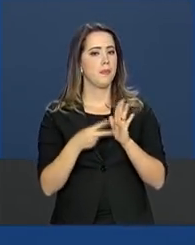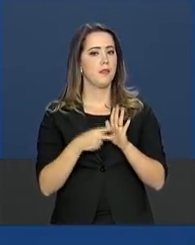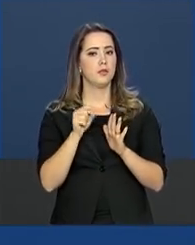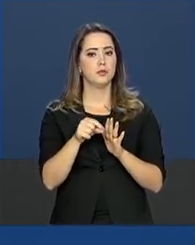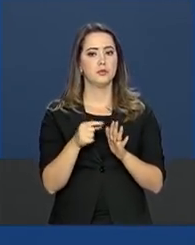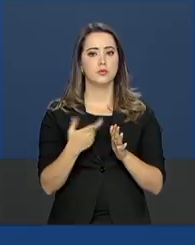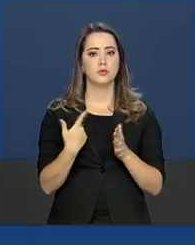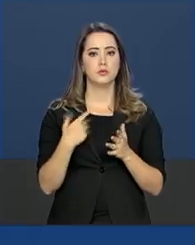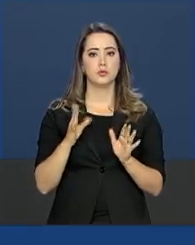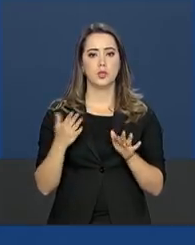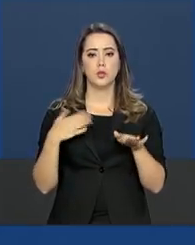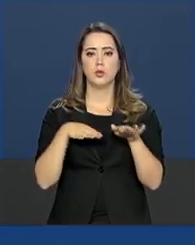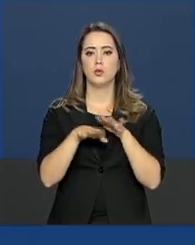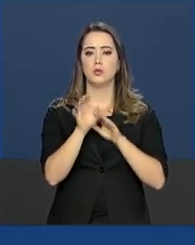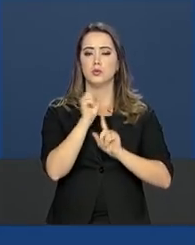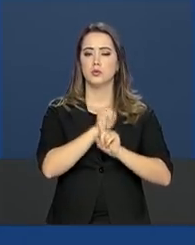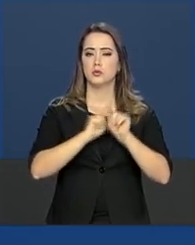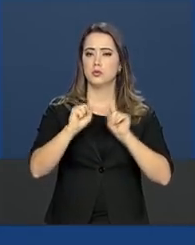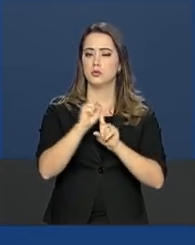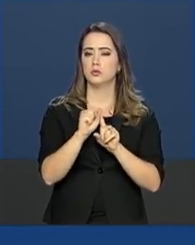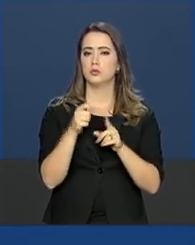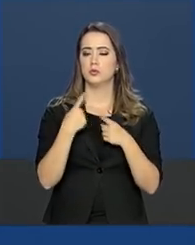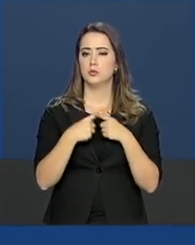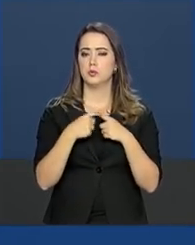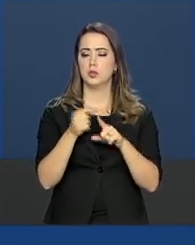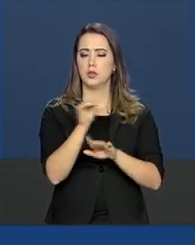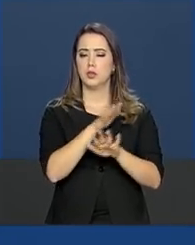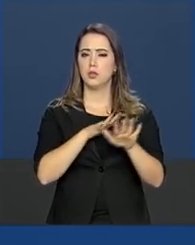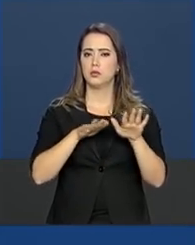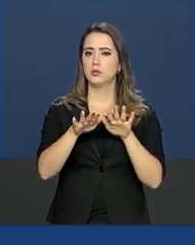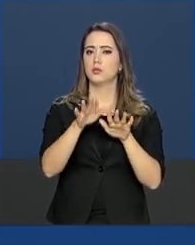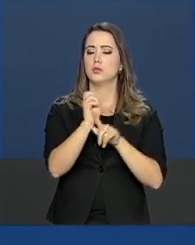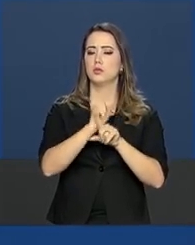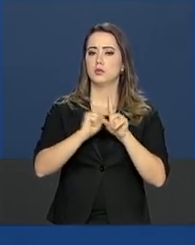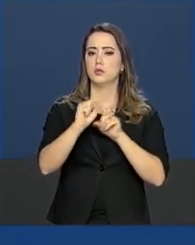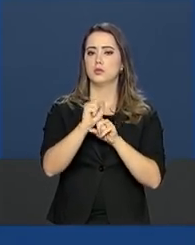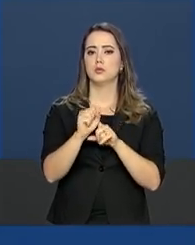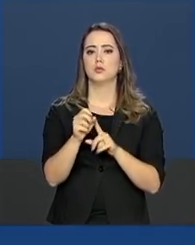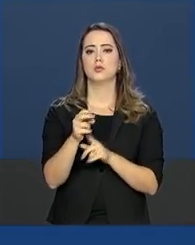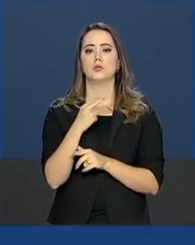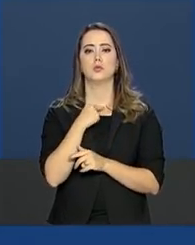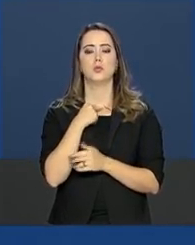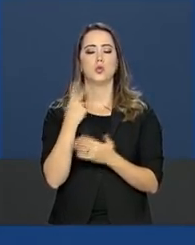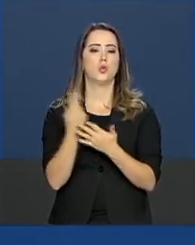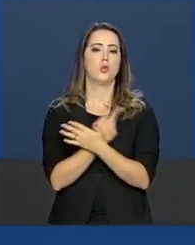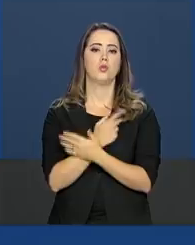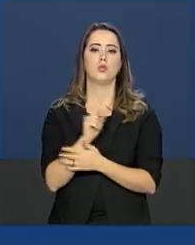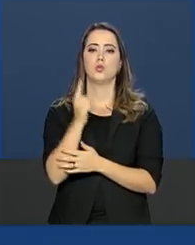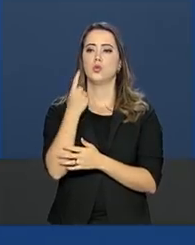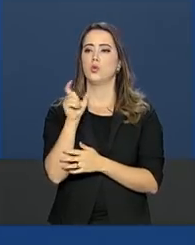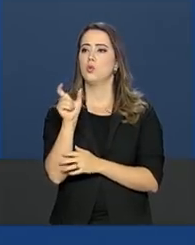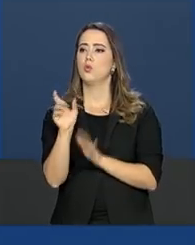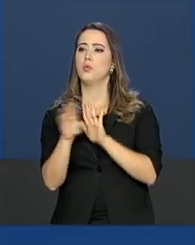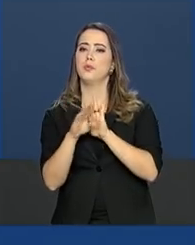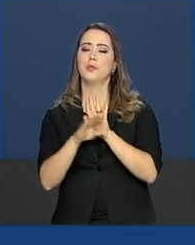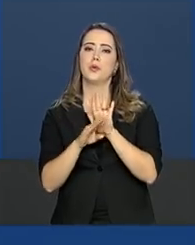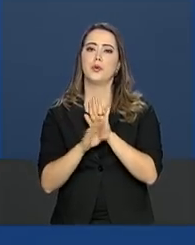exatamente a inclusão social, porque a inclusão social não se dá por meio de um mero